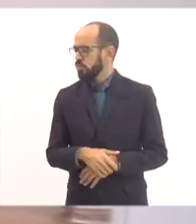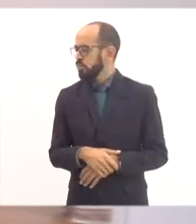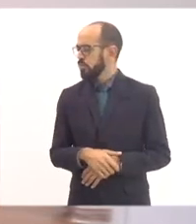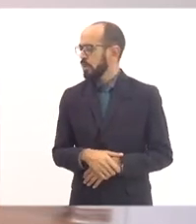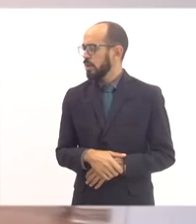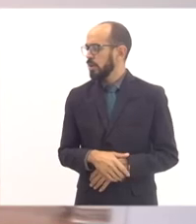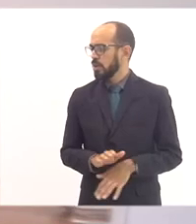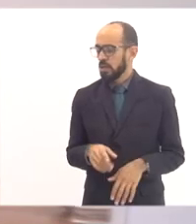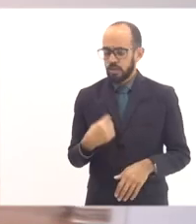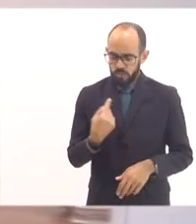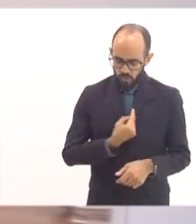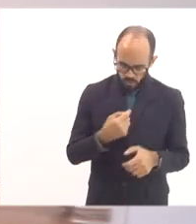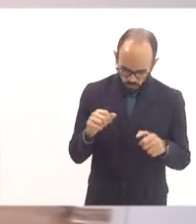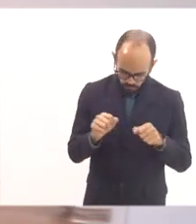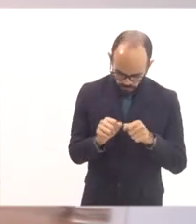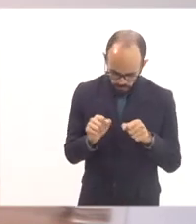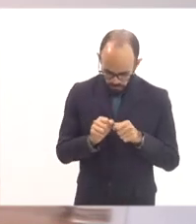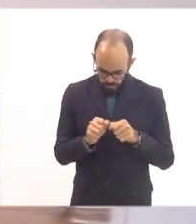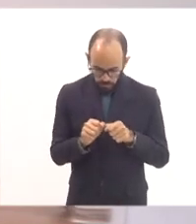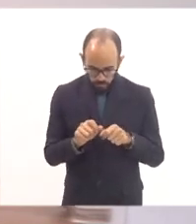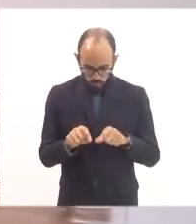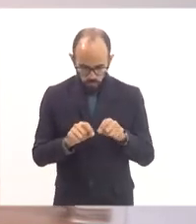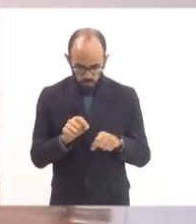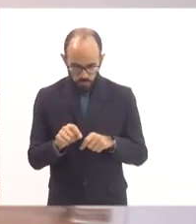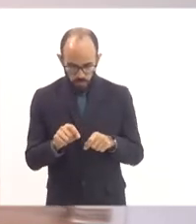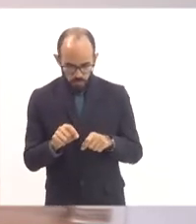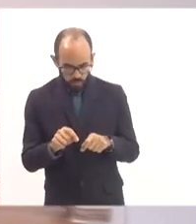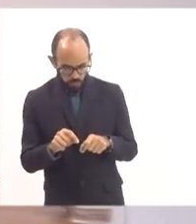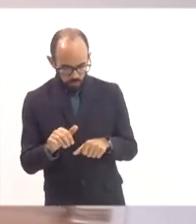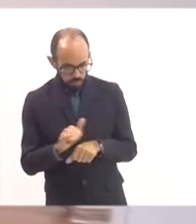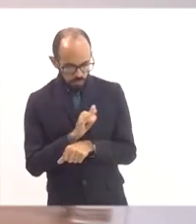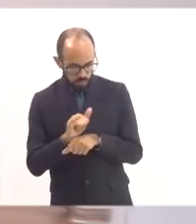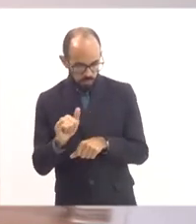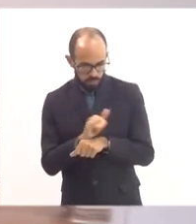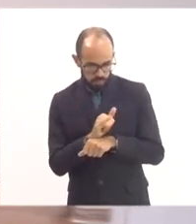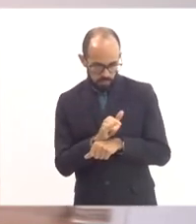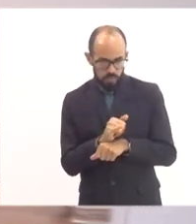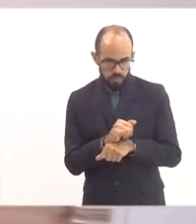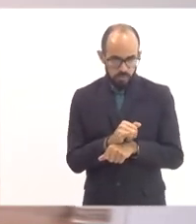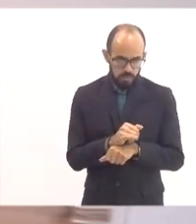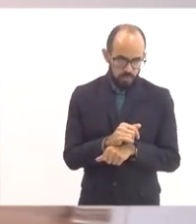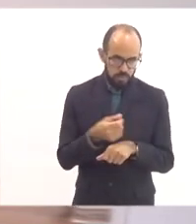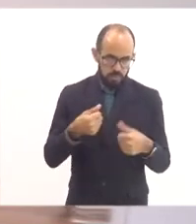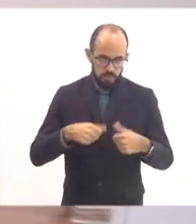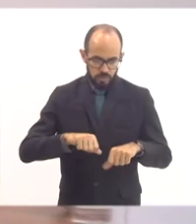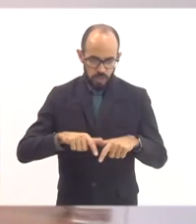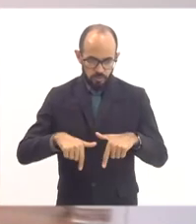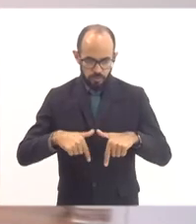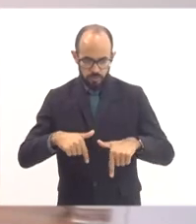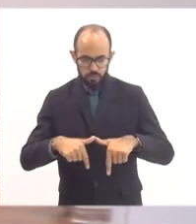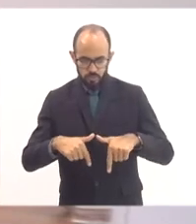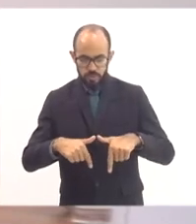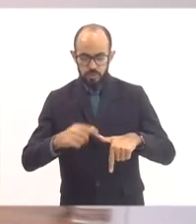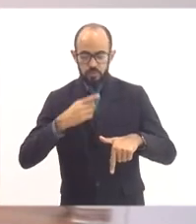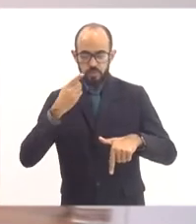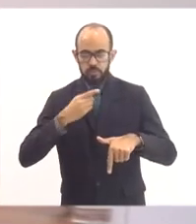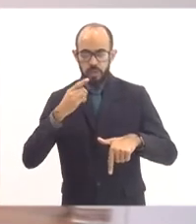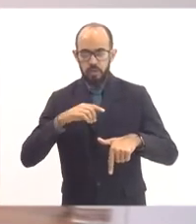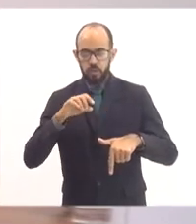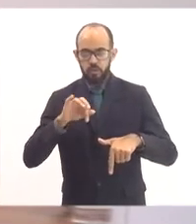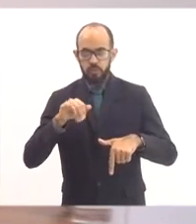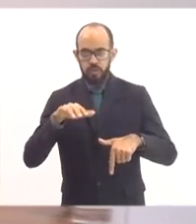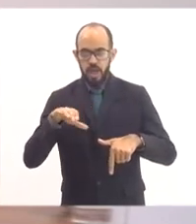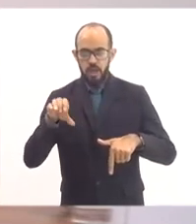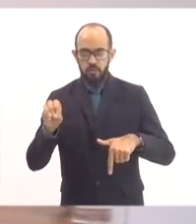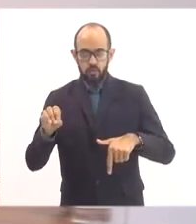nós fizemos um movimento, e naquela ocasião estava nessa atuação o deputado Flávio Bolsonaro, eu, o deputado Paulo Ramos,